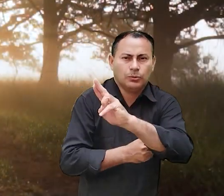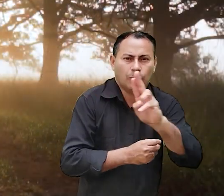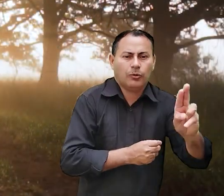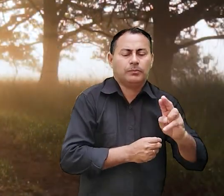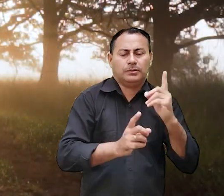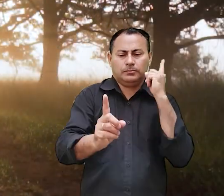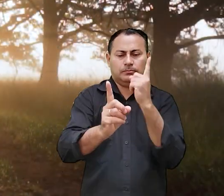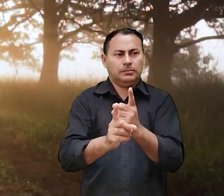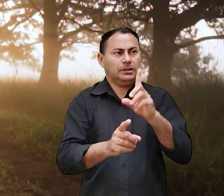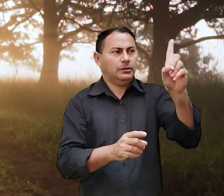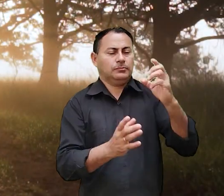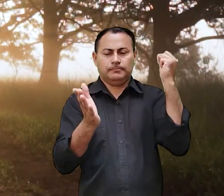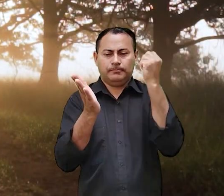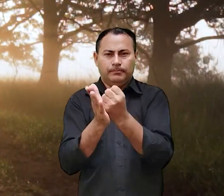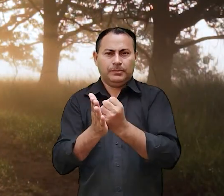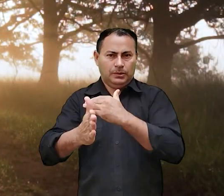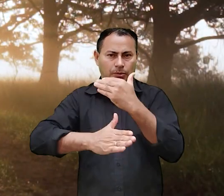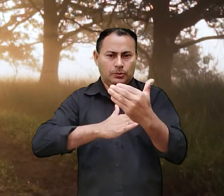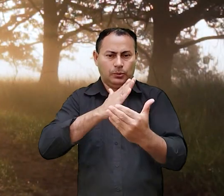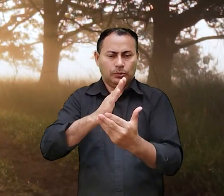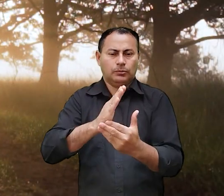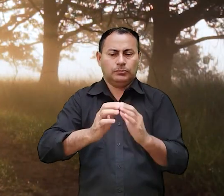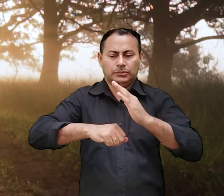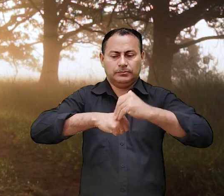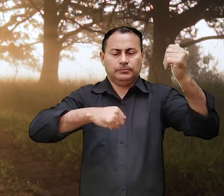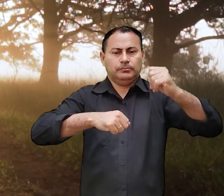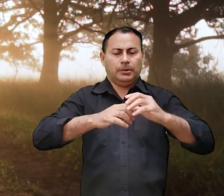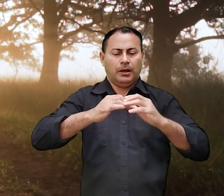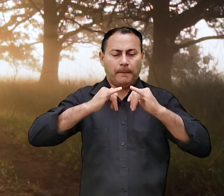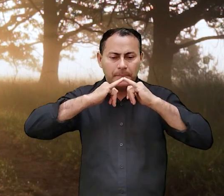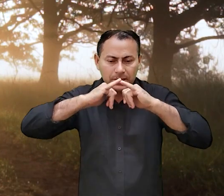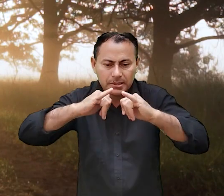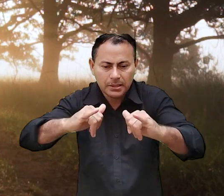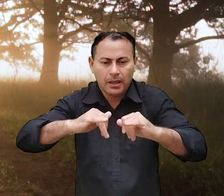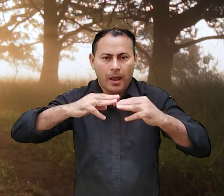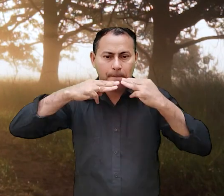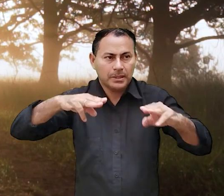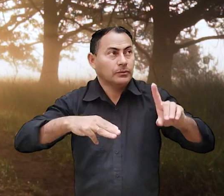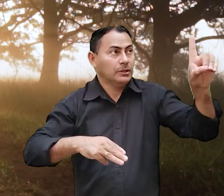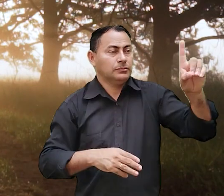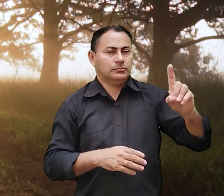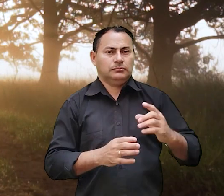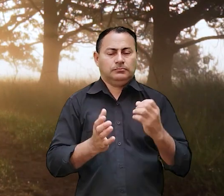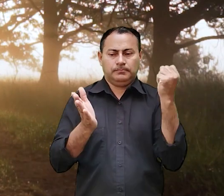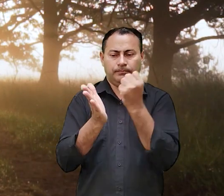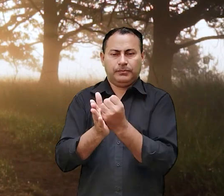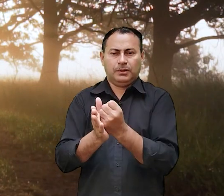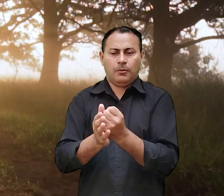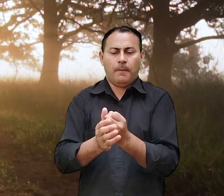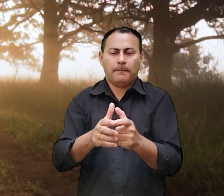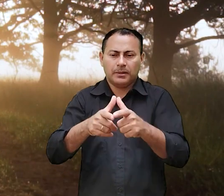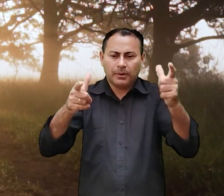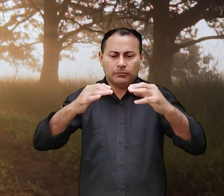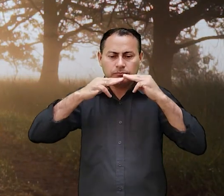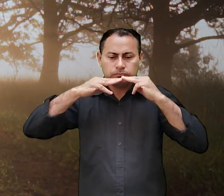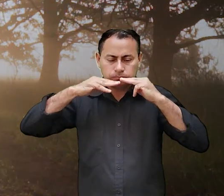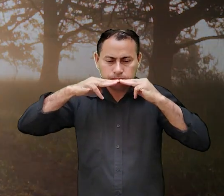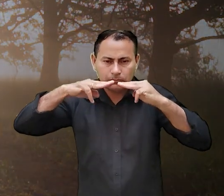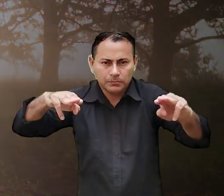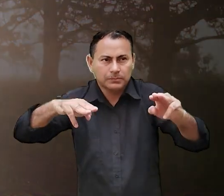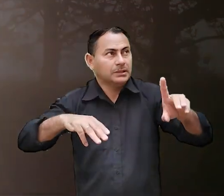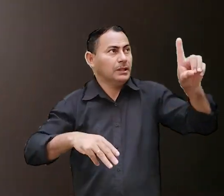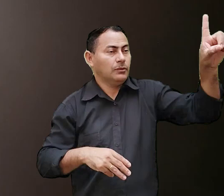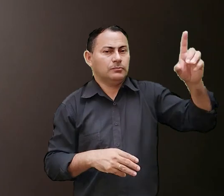homens de Deus tiveram encontro com Deus tão marcante que tornou o chamado para a obra de Deus igualmente marcante os grandes obreiros de